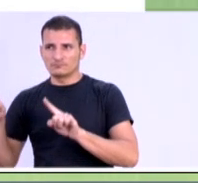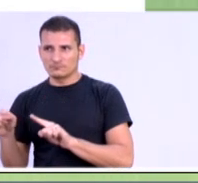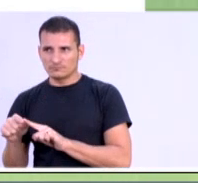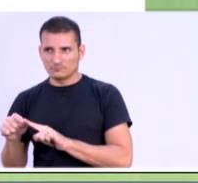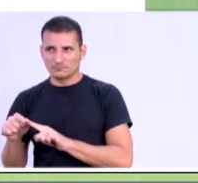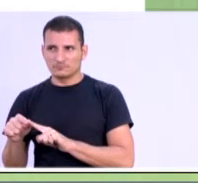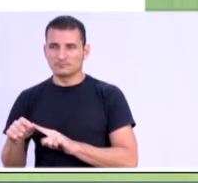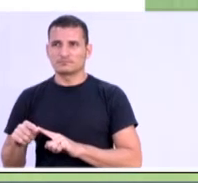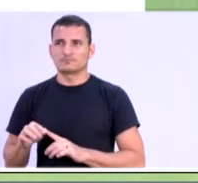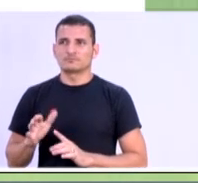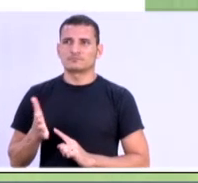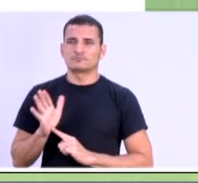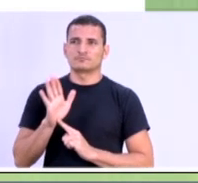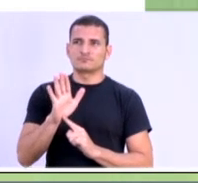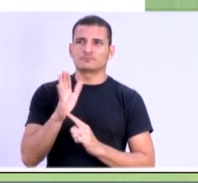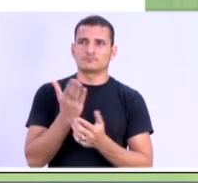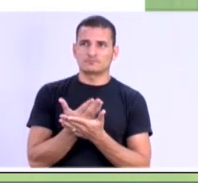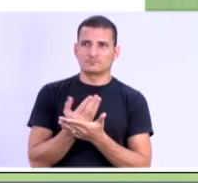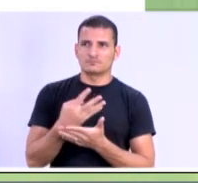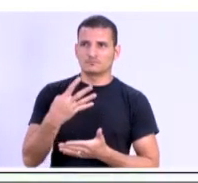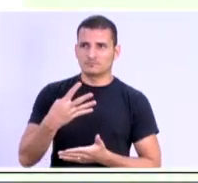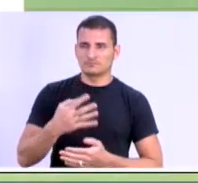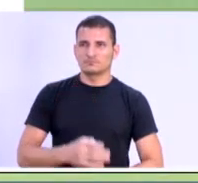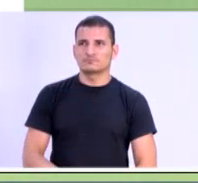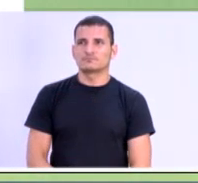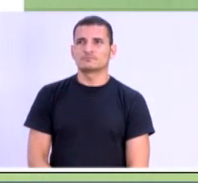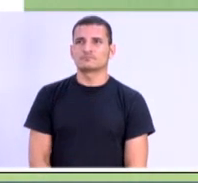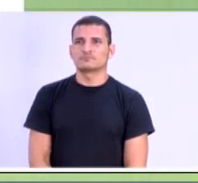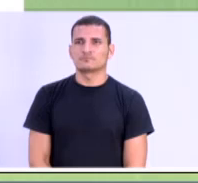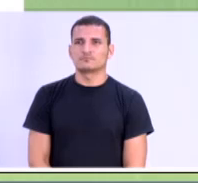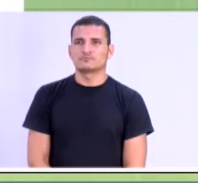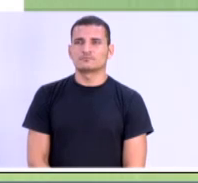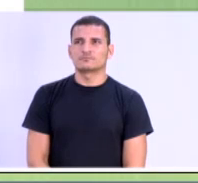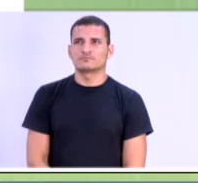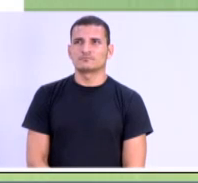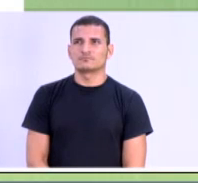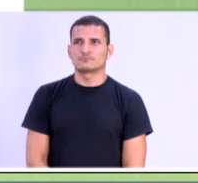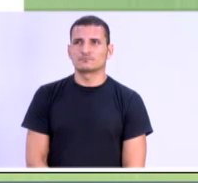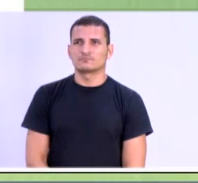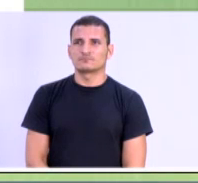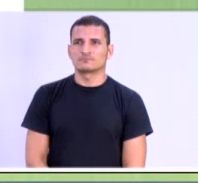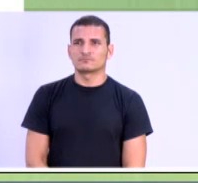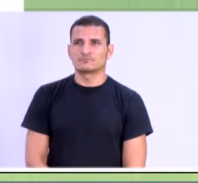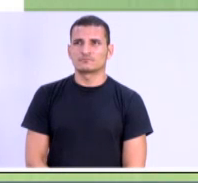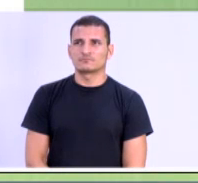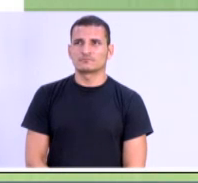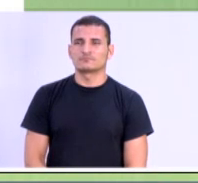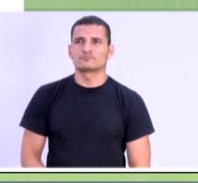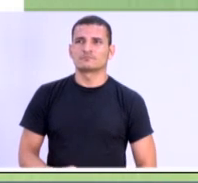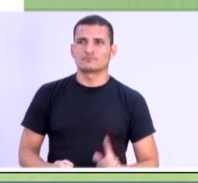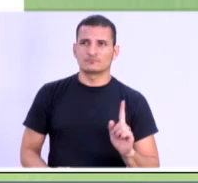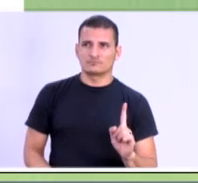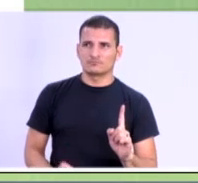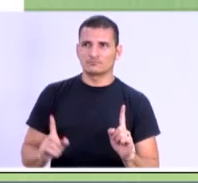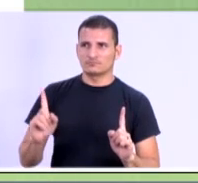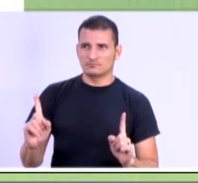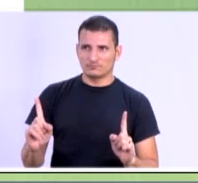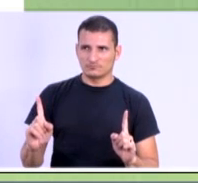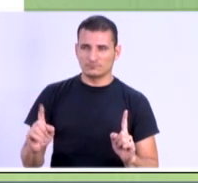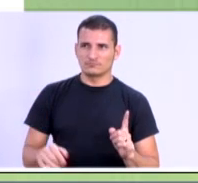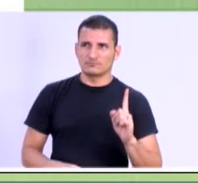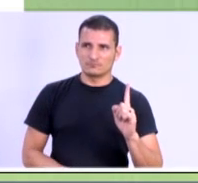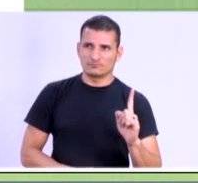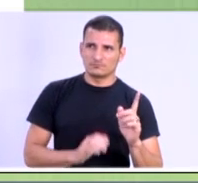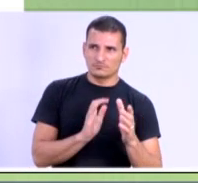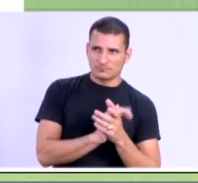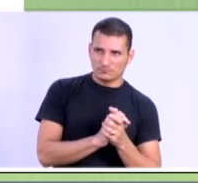chegou a mostrar isso na nossa aula 4. E por fim, eu posso ter uma associação de 1 para 1. Uma esposa tem